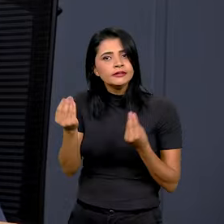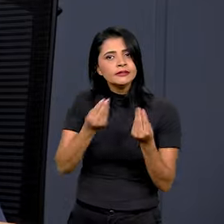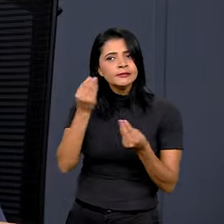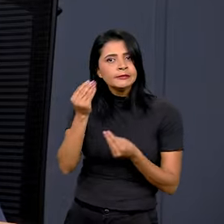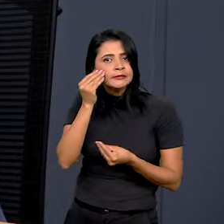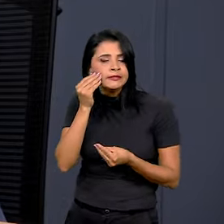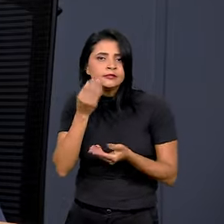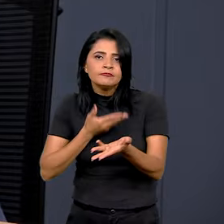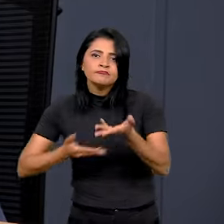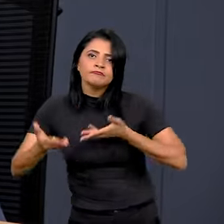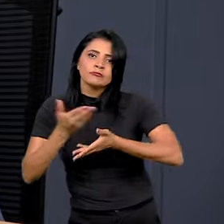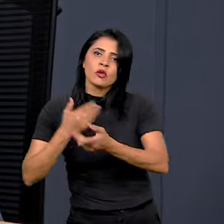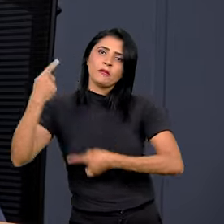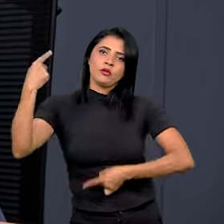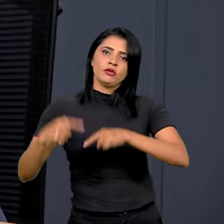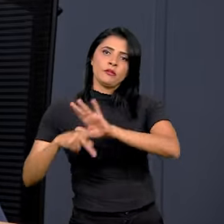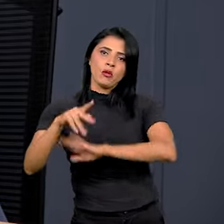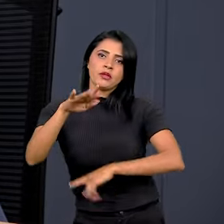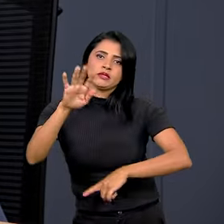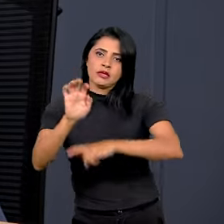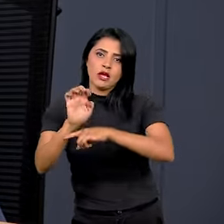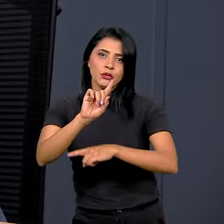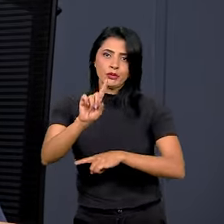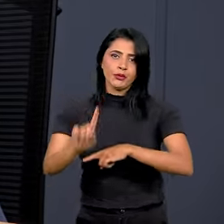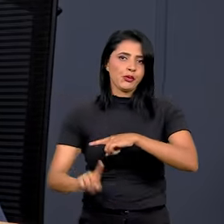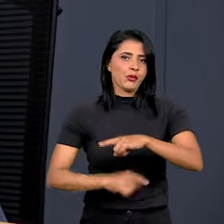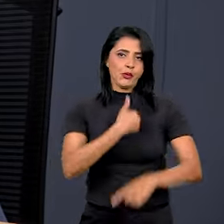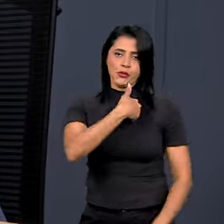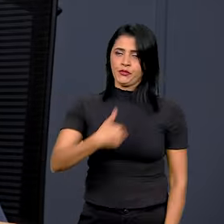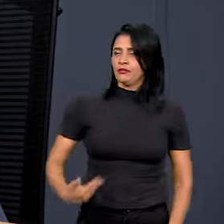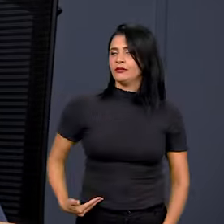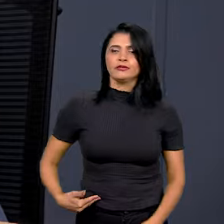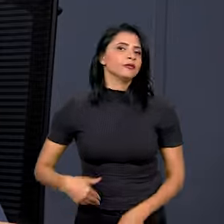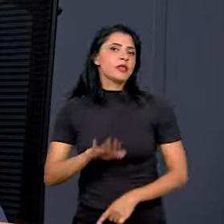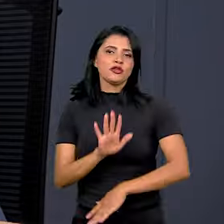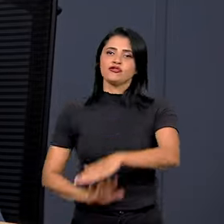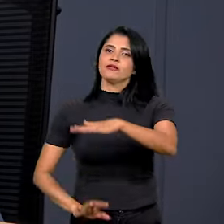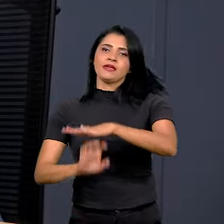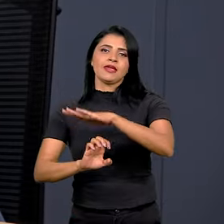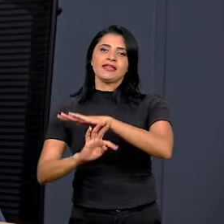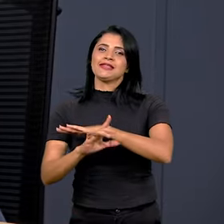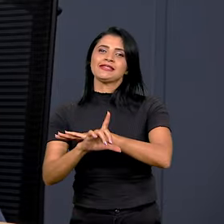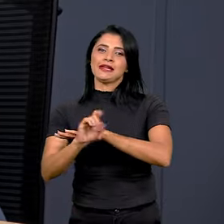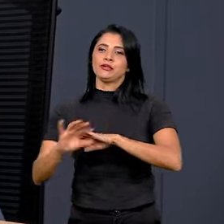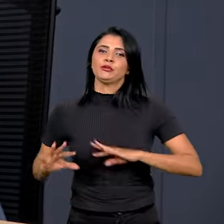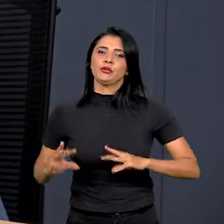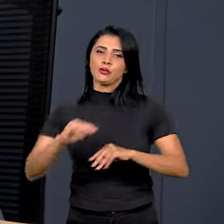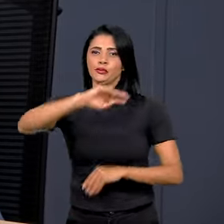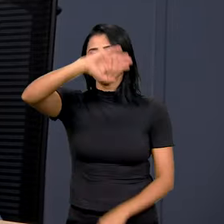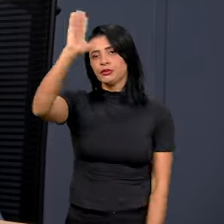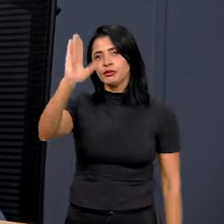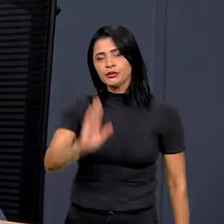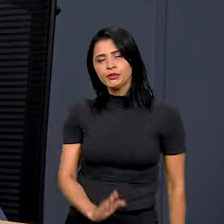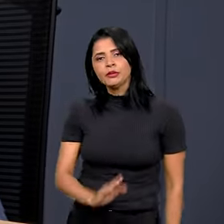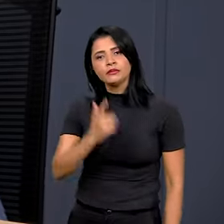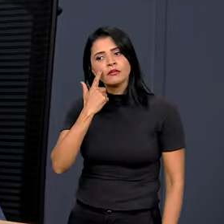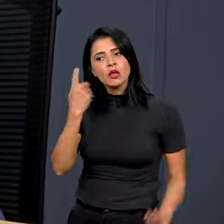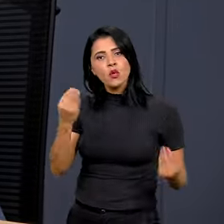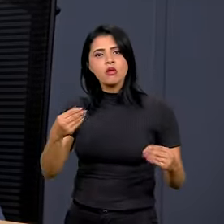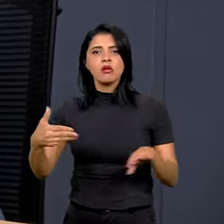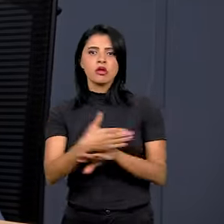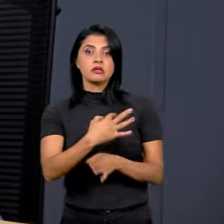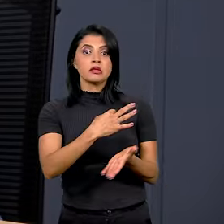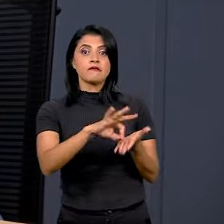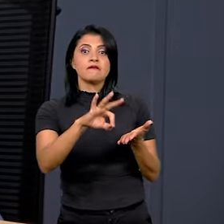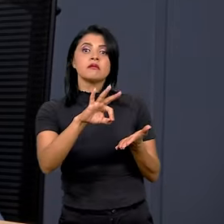essa concepção do programa como uma política de estado né não é uma política de governo bolsa família cadastro são patrimônios de todos os brasileiros então a lógica da rede uma lógica